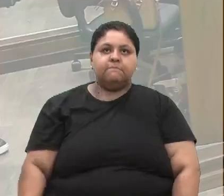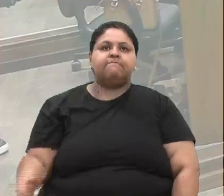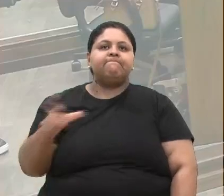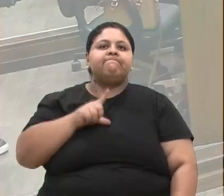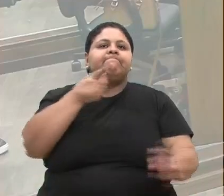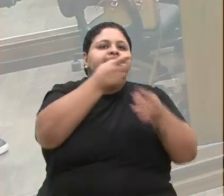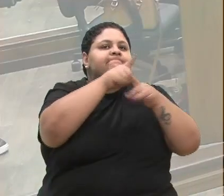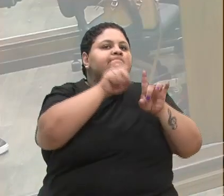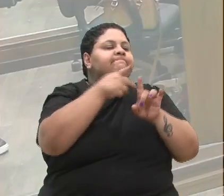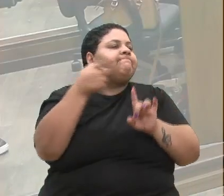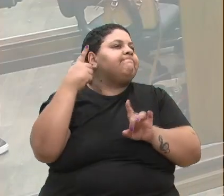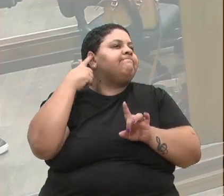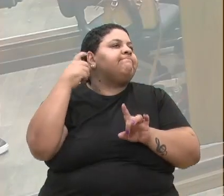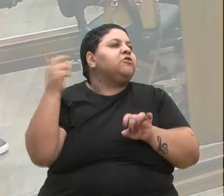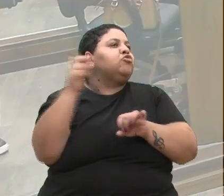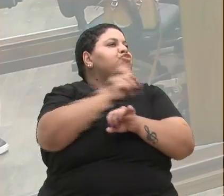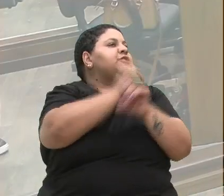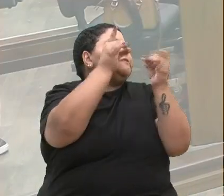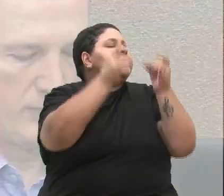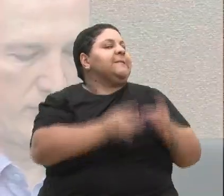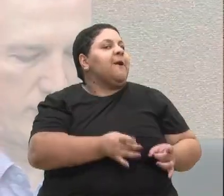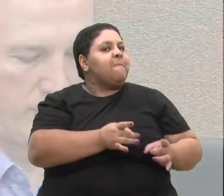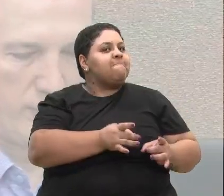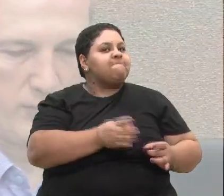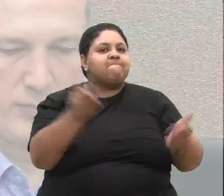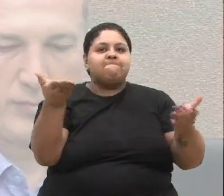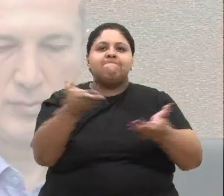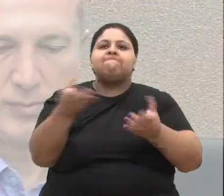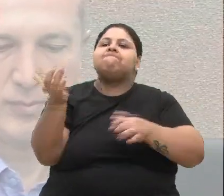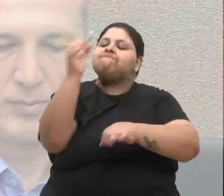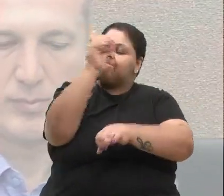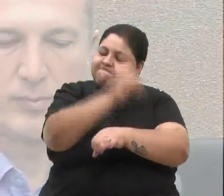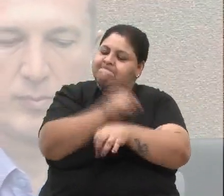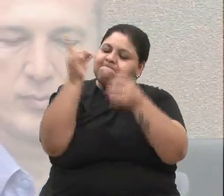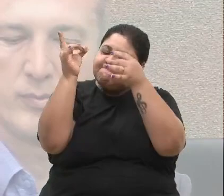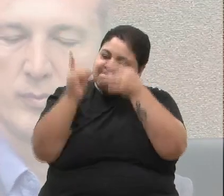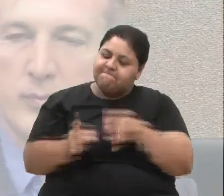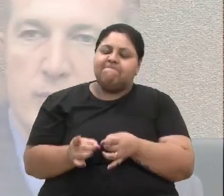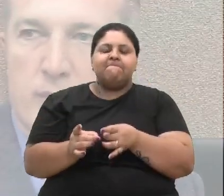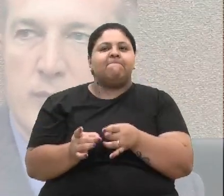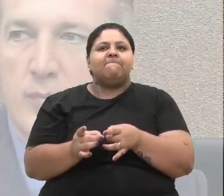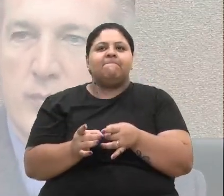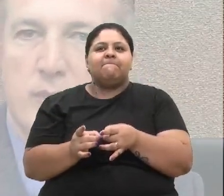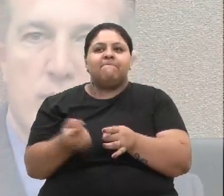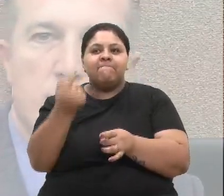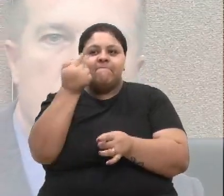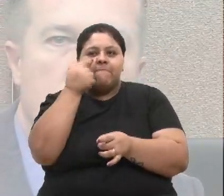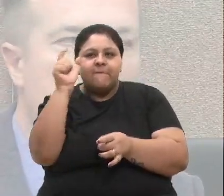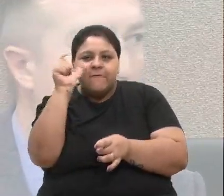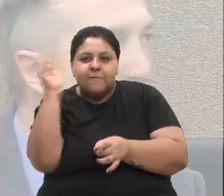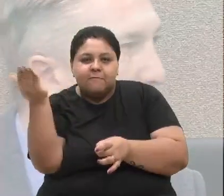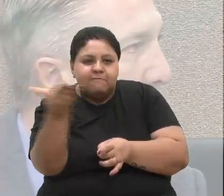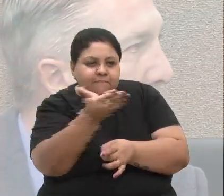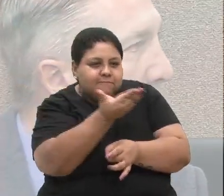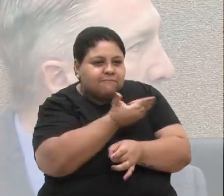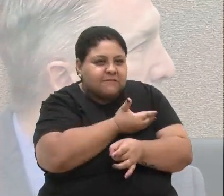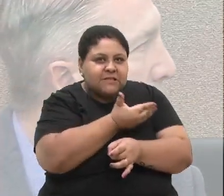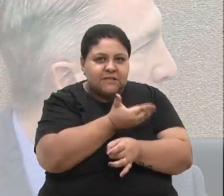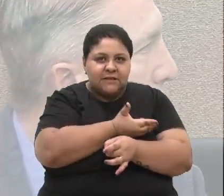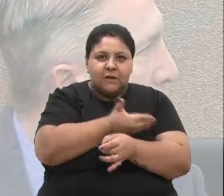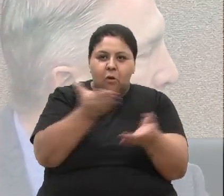Música que fala de um dia especial. E hoje é um dia especial. Ver colegas, amigos